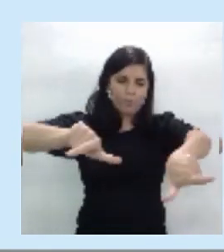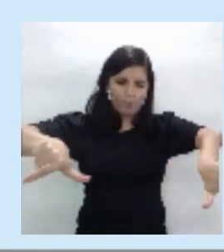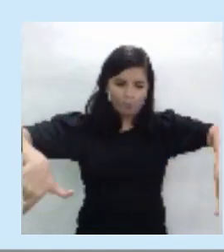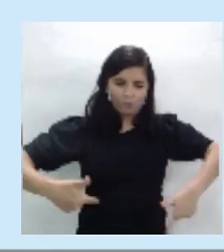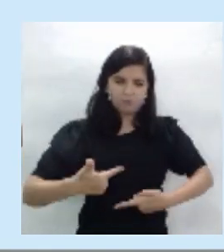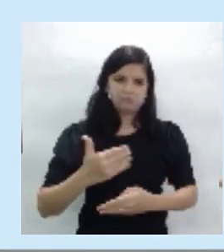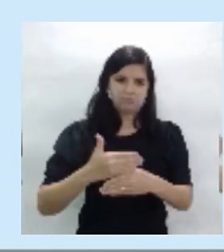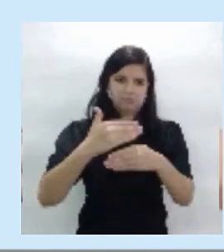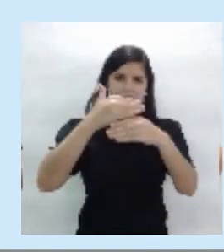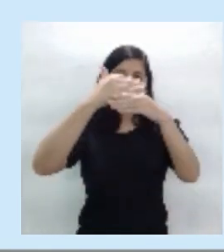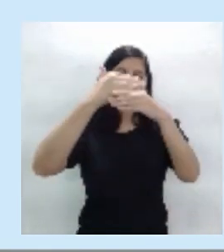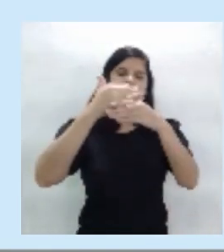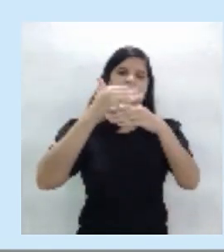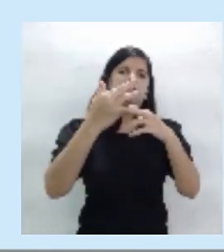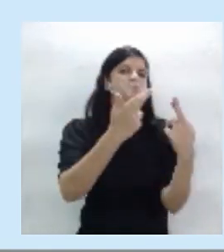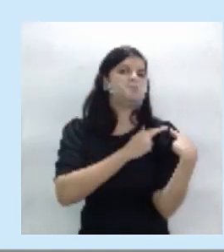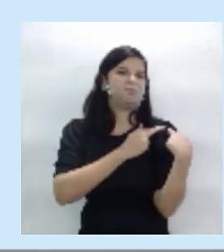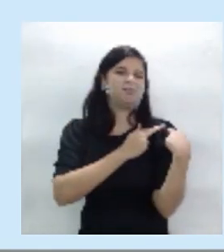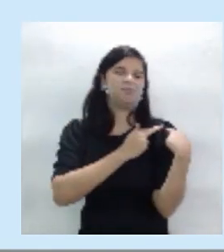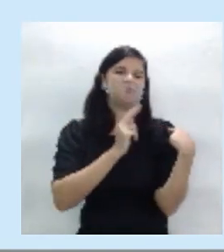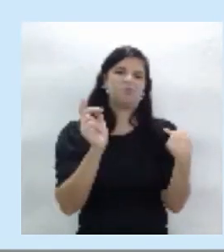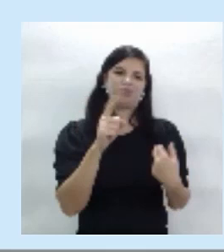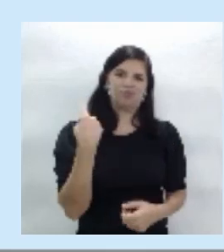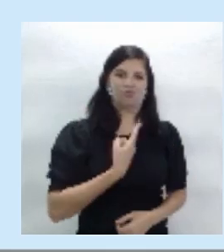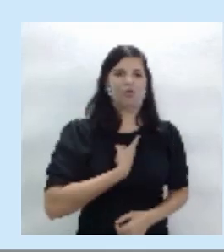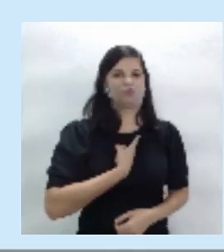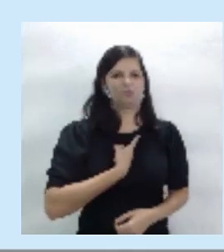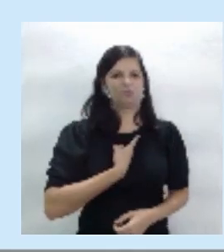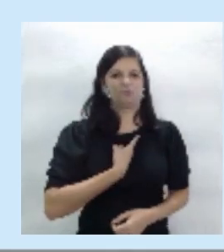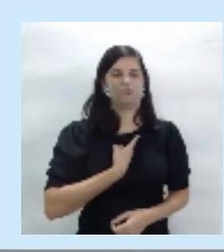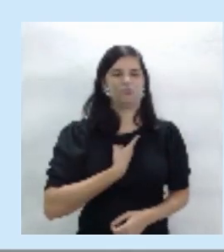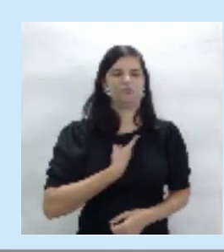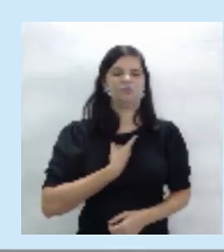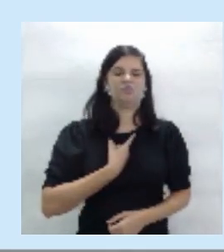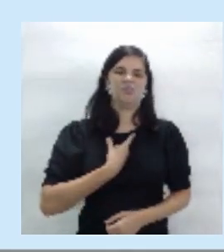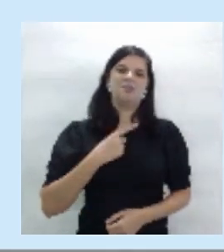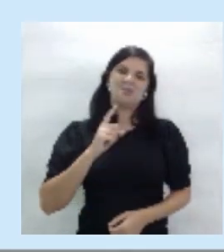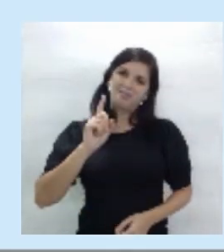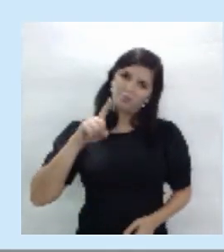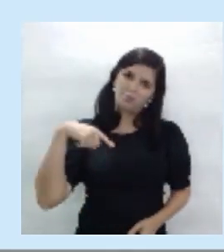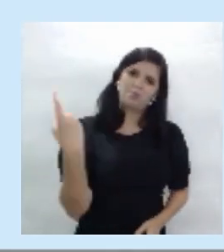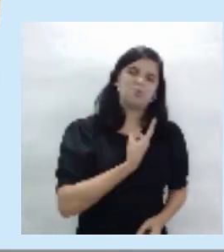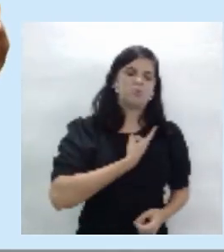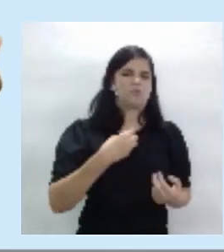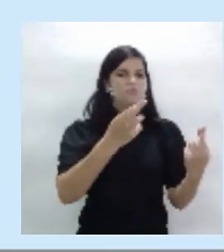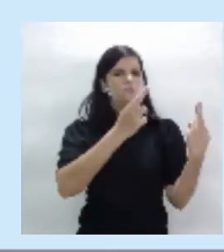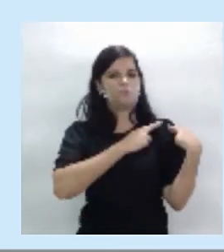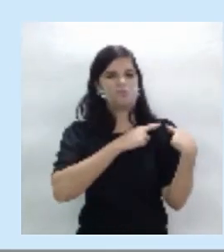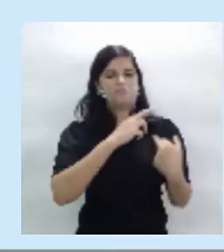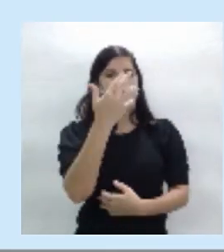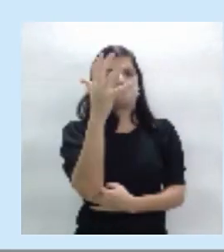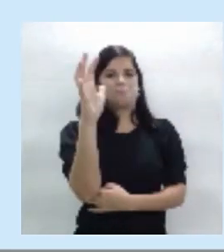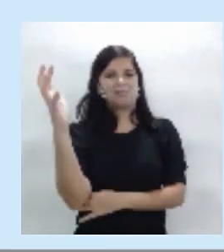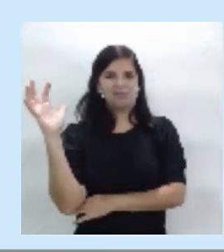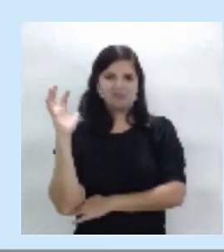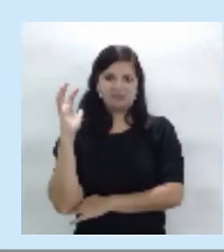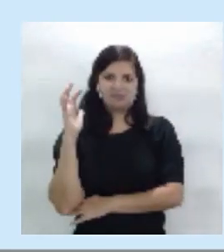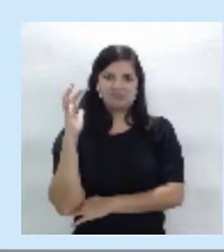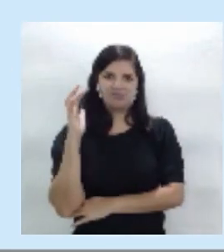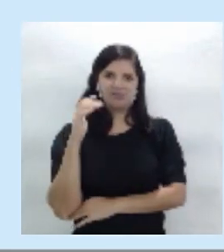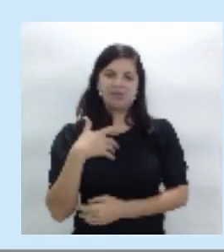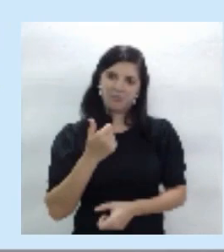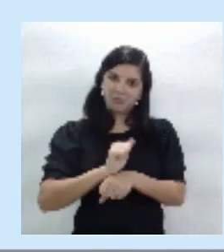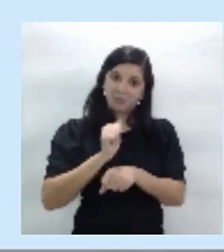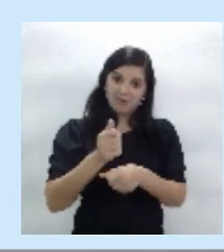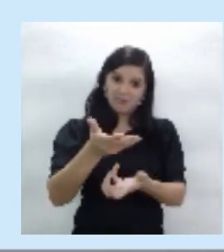é responsabilidade nossa. Fomos nós que causamos. Então, nós somos responsáveis por nossas paisagens, tá? Então, espero